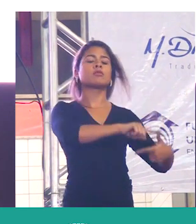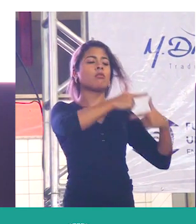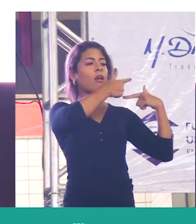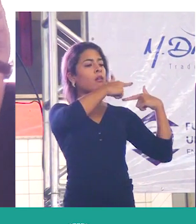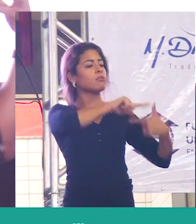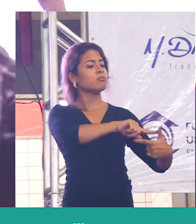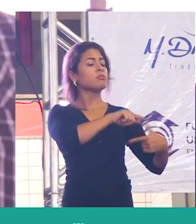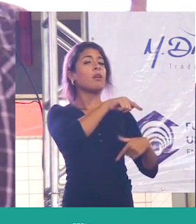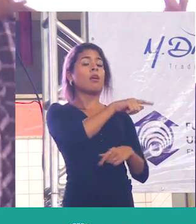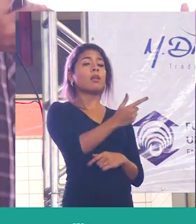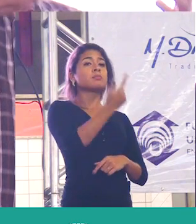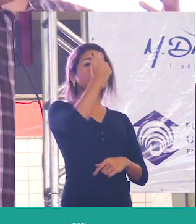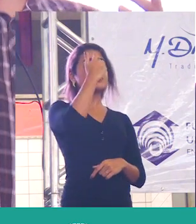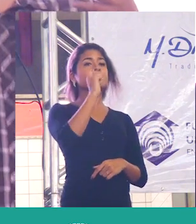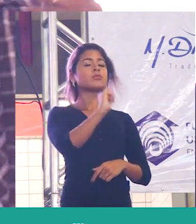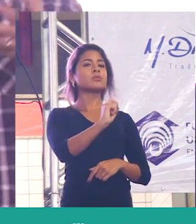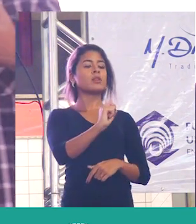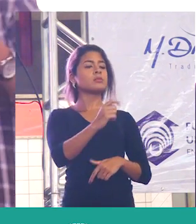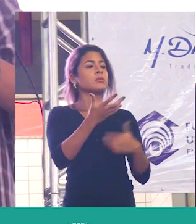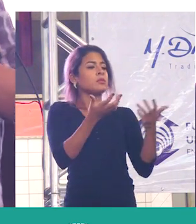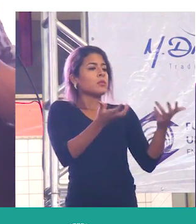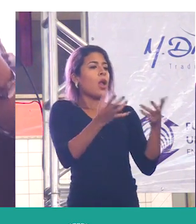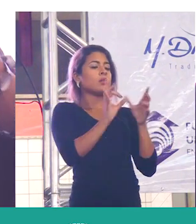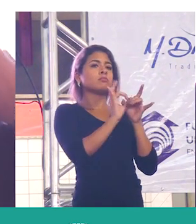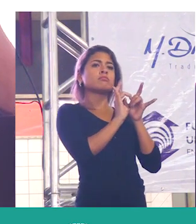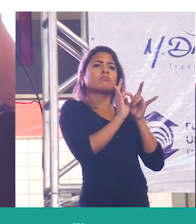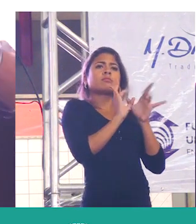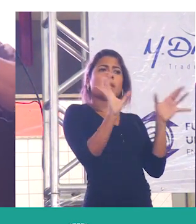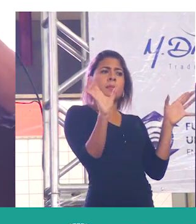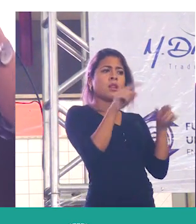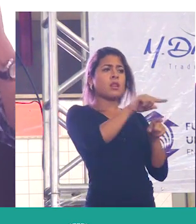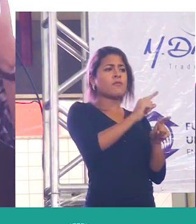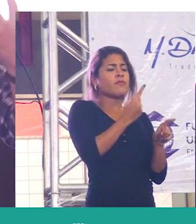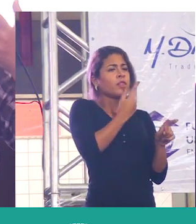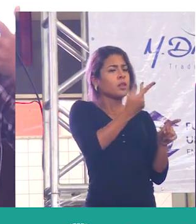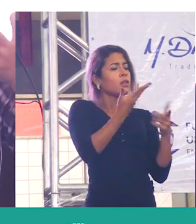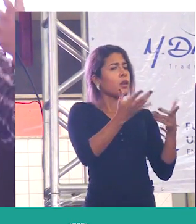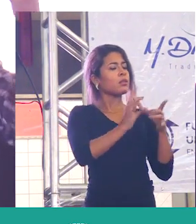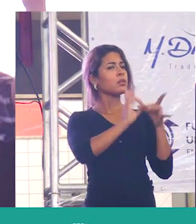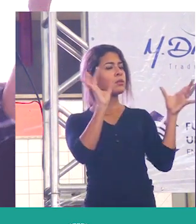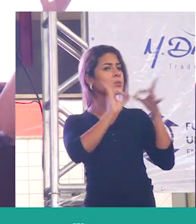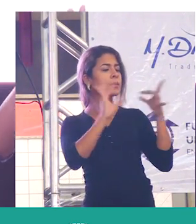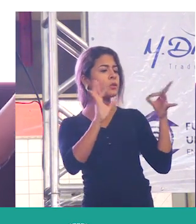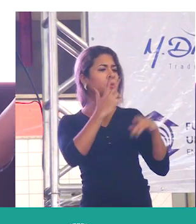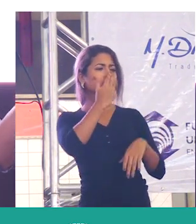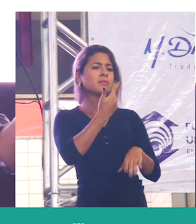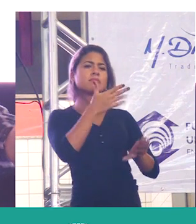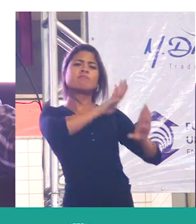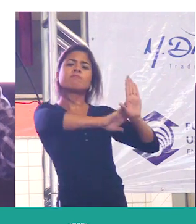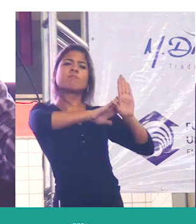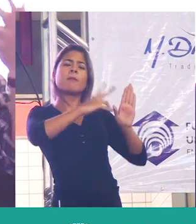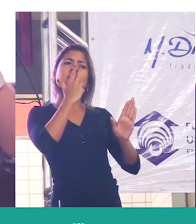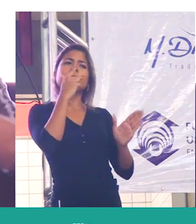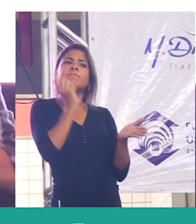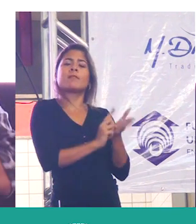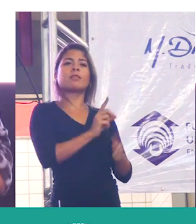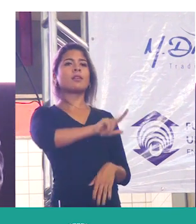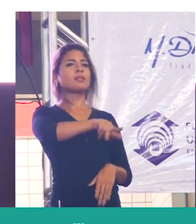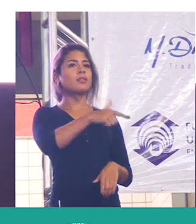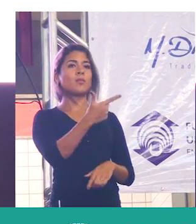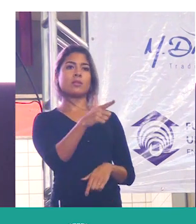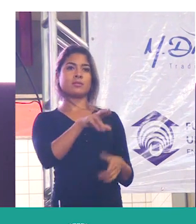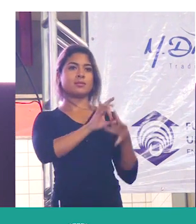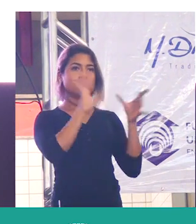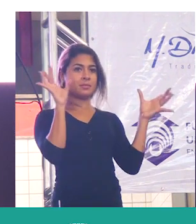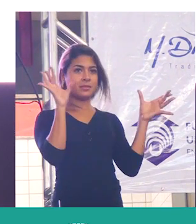propusesse liberal, é uma contradição, né? conservadora e ao mesmo